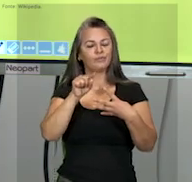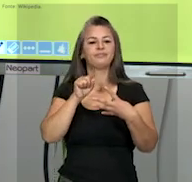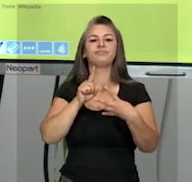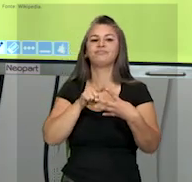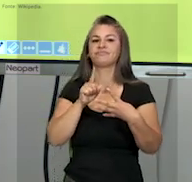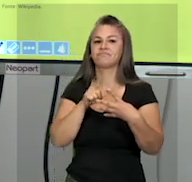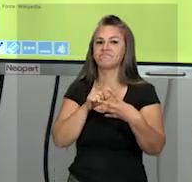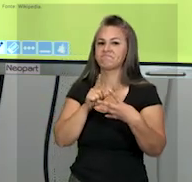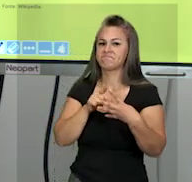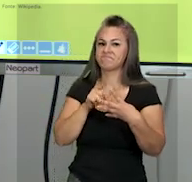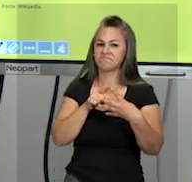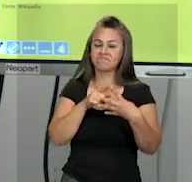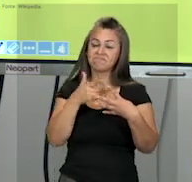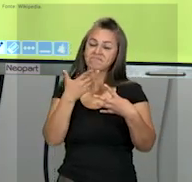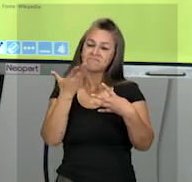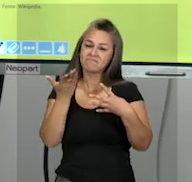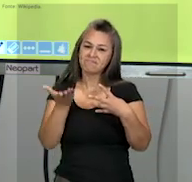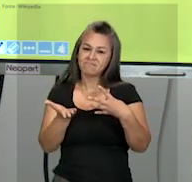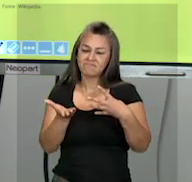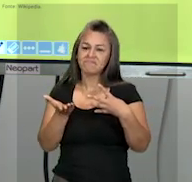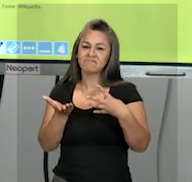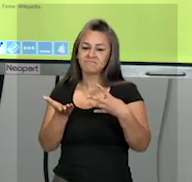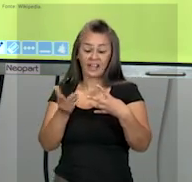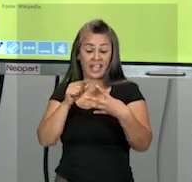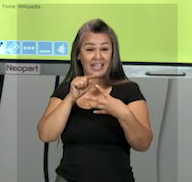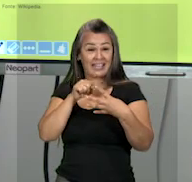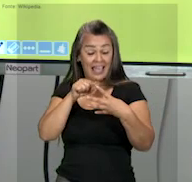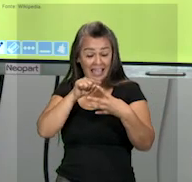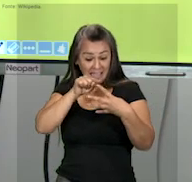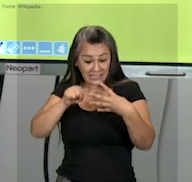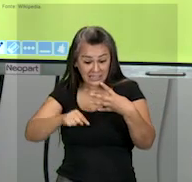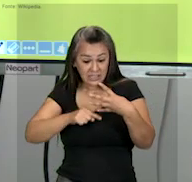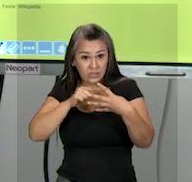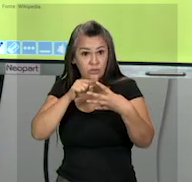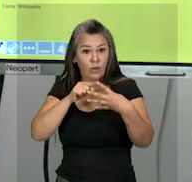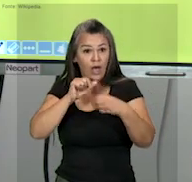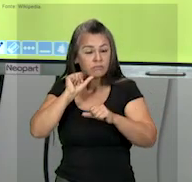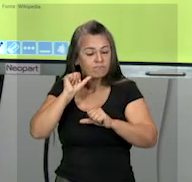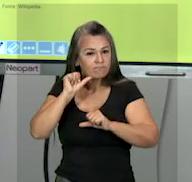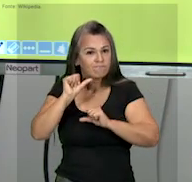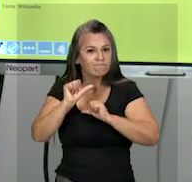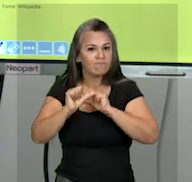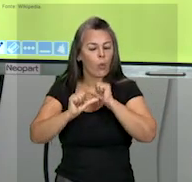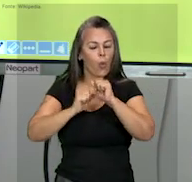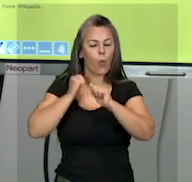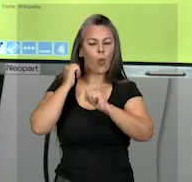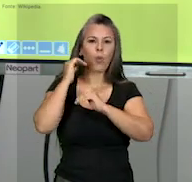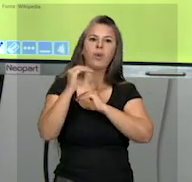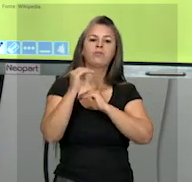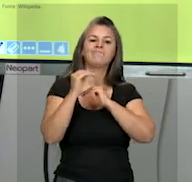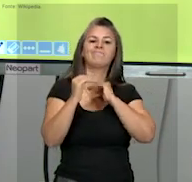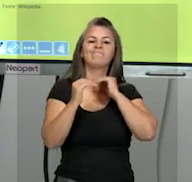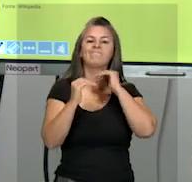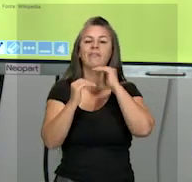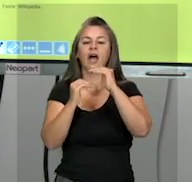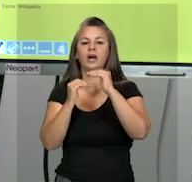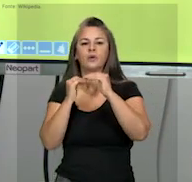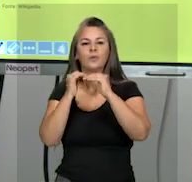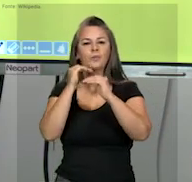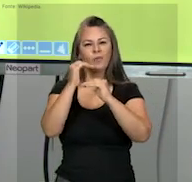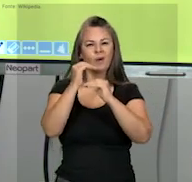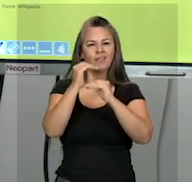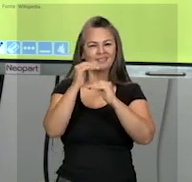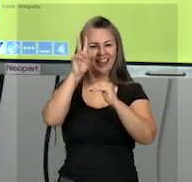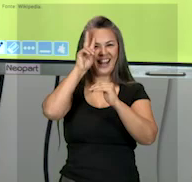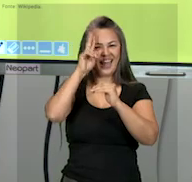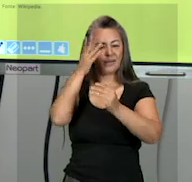tudo mais. E com isso, a Coreia do Sul fez uma transformação na sua sociedade. Eles deixaram de ser um país rural,